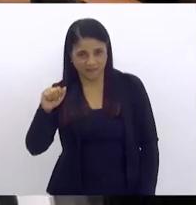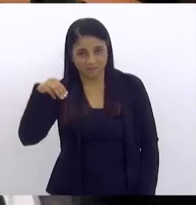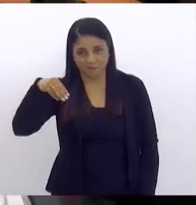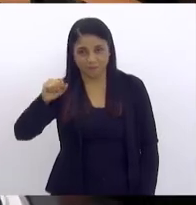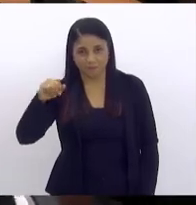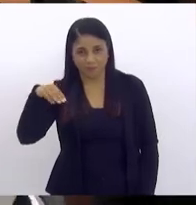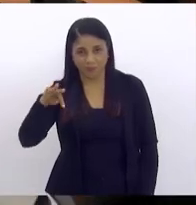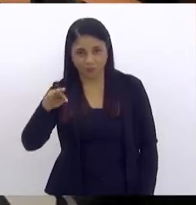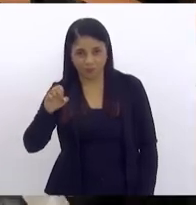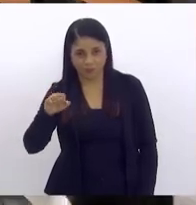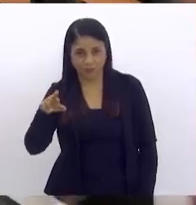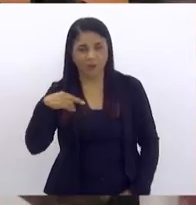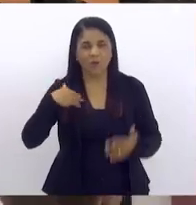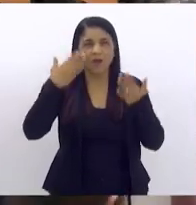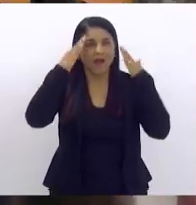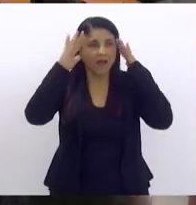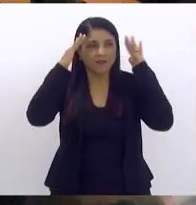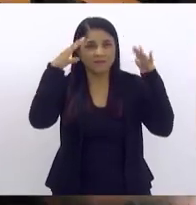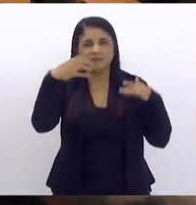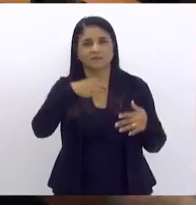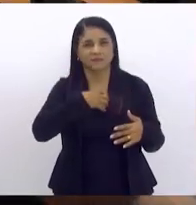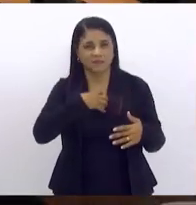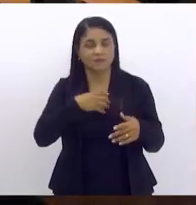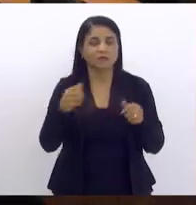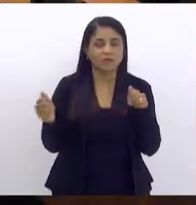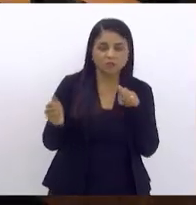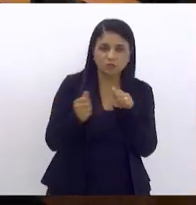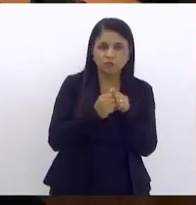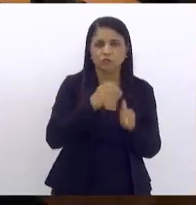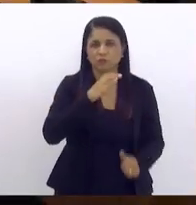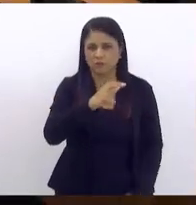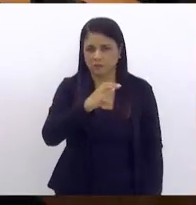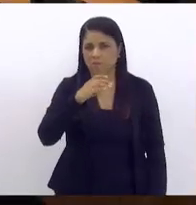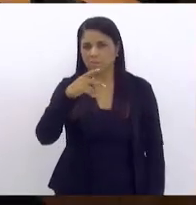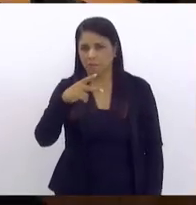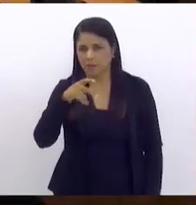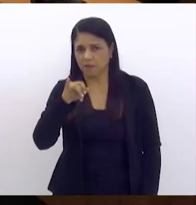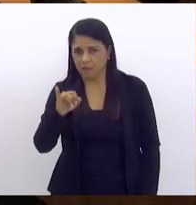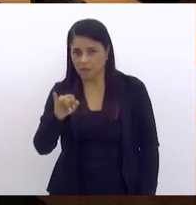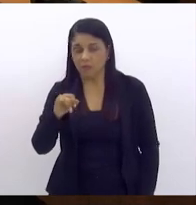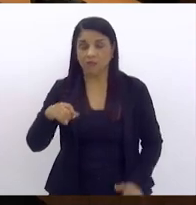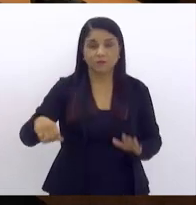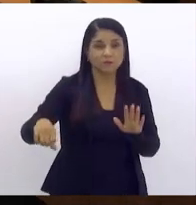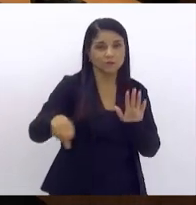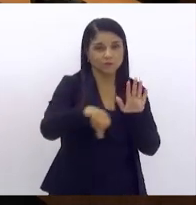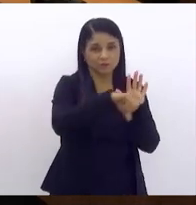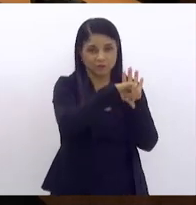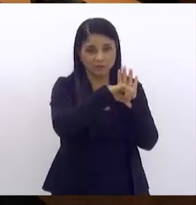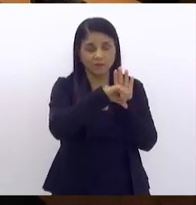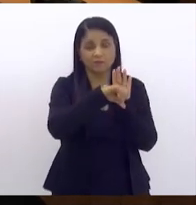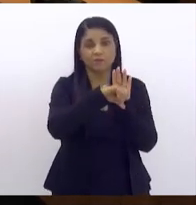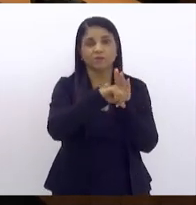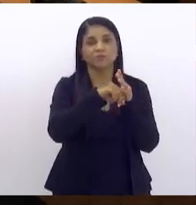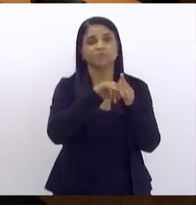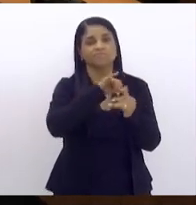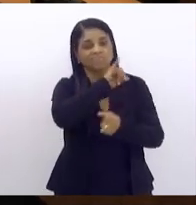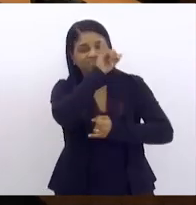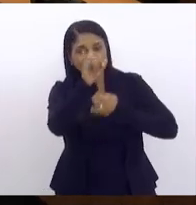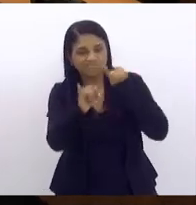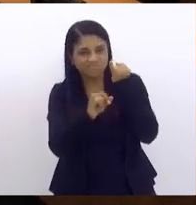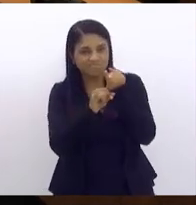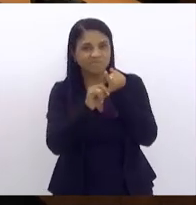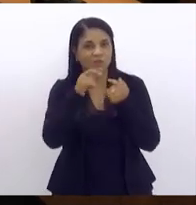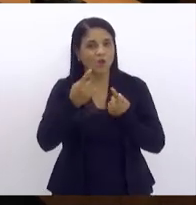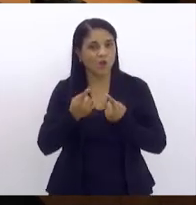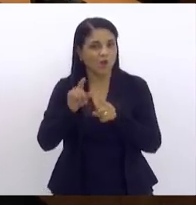uma alegria contar com ela, com a CPI, com a sua presença na CPI dos crimes cibernéticos. E é uma alegria contar com